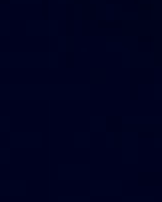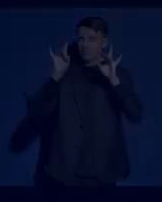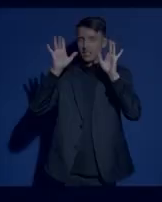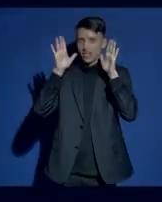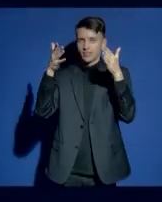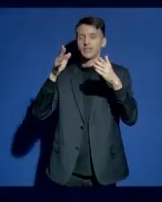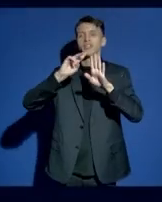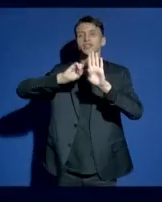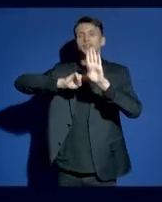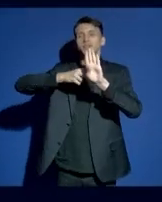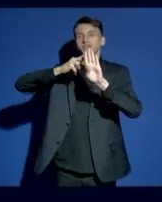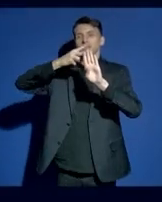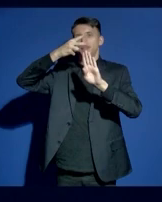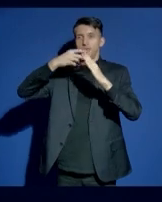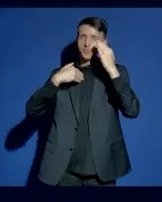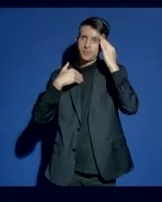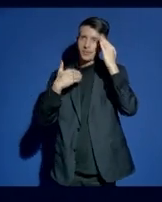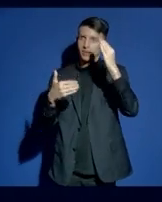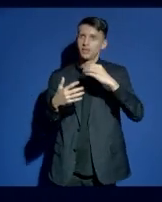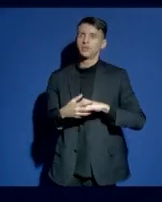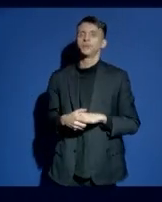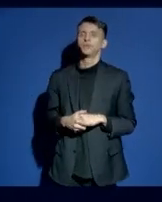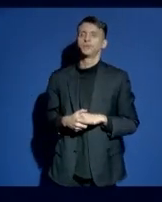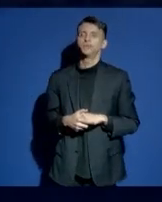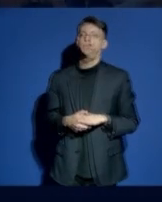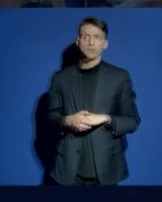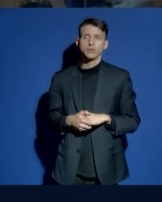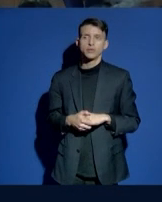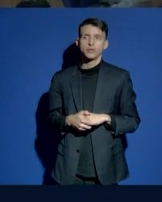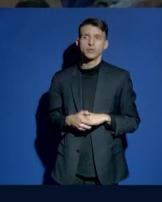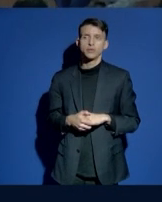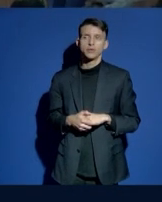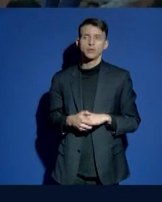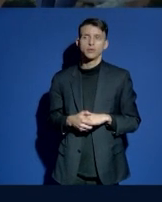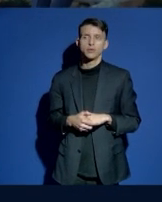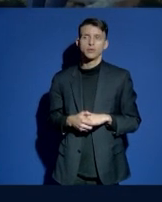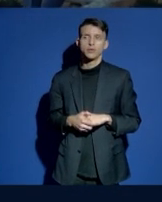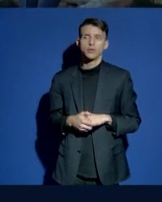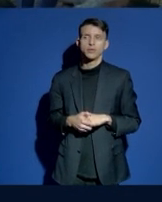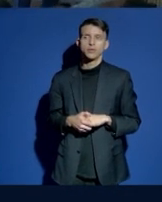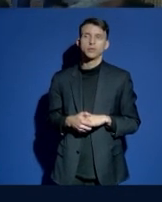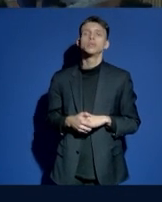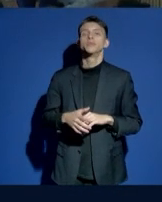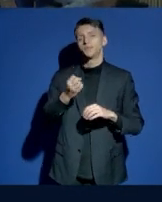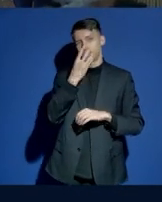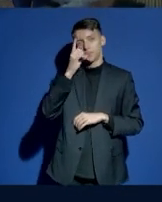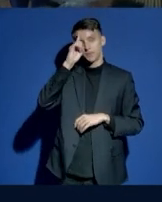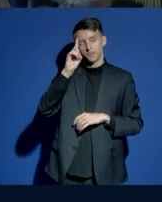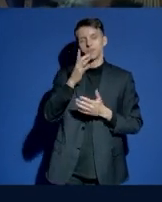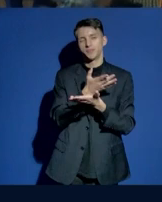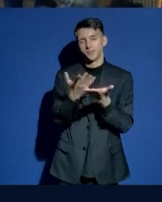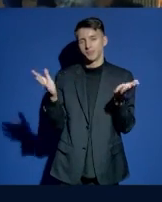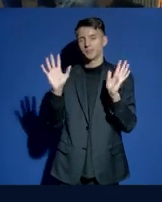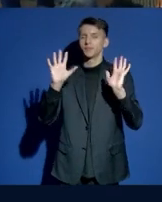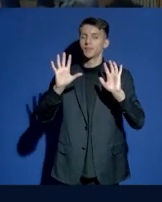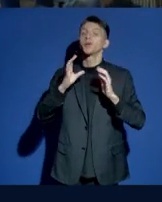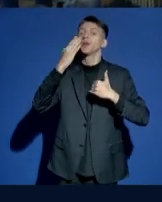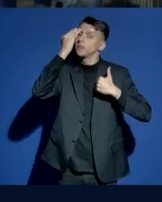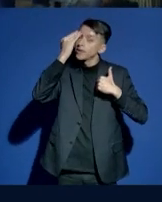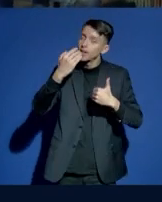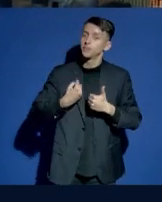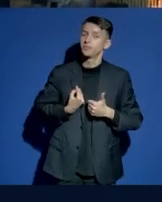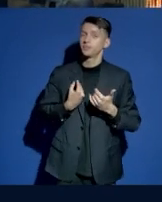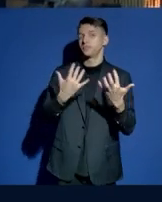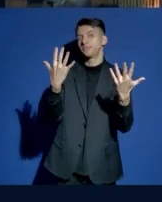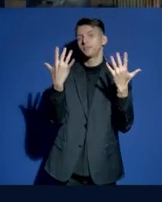BTG pactual Obrigada excelente debate pessoal muito bom dia a todos Obrigado pela presença sejam